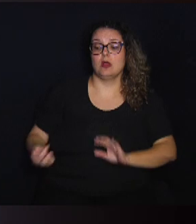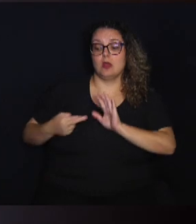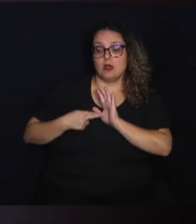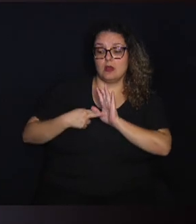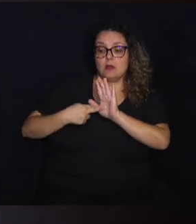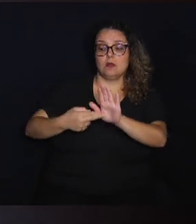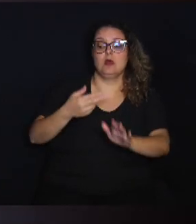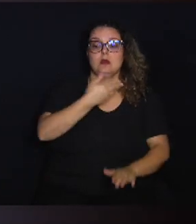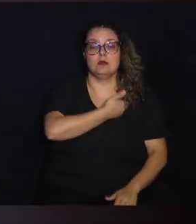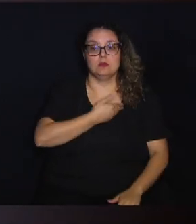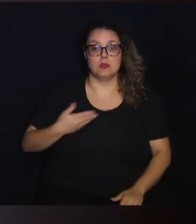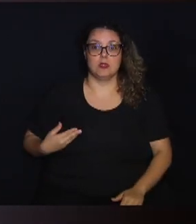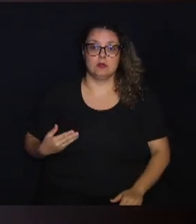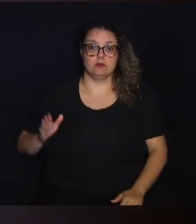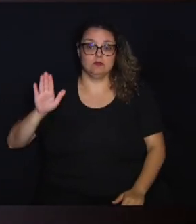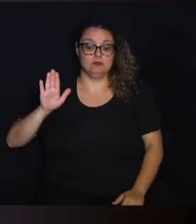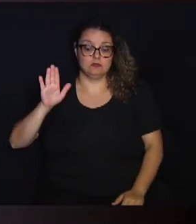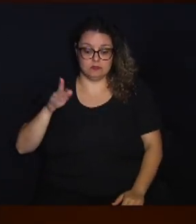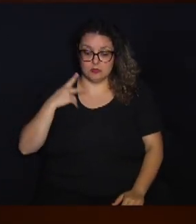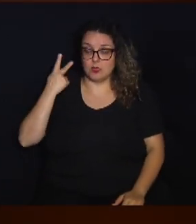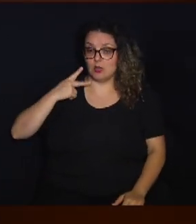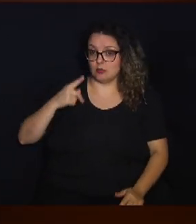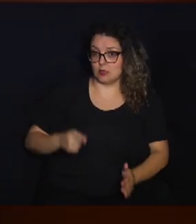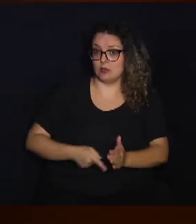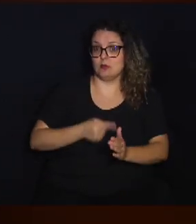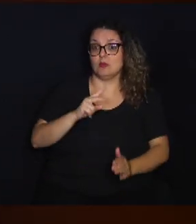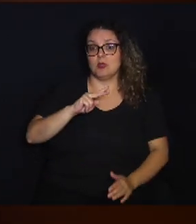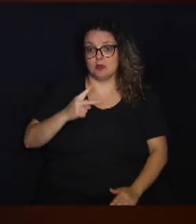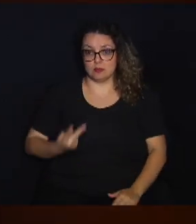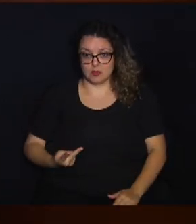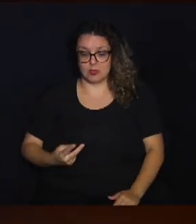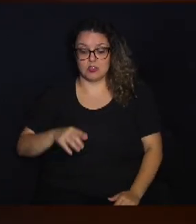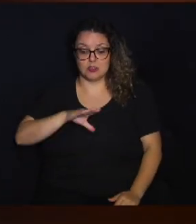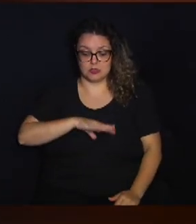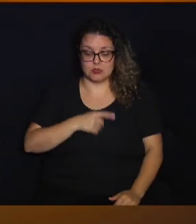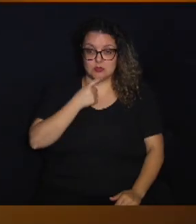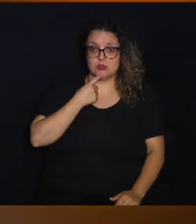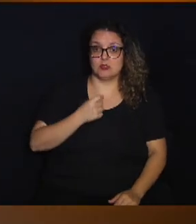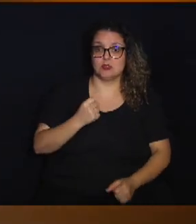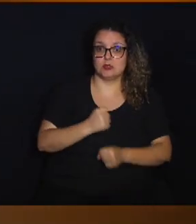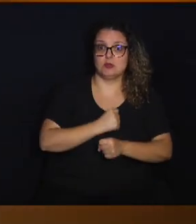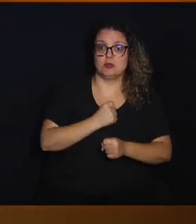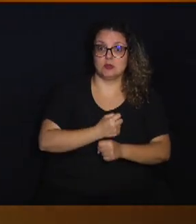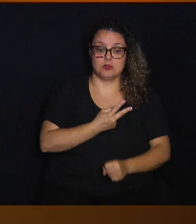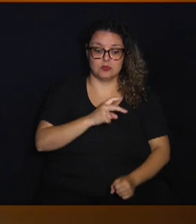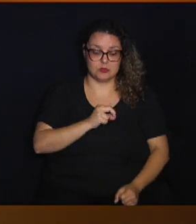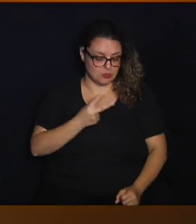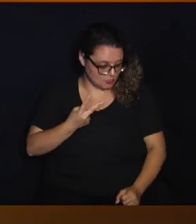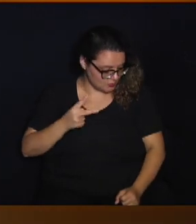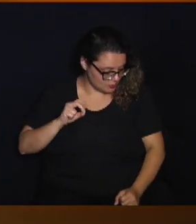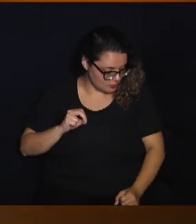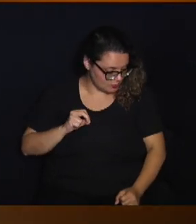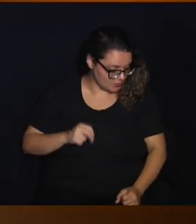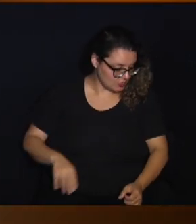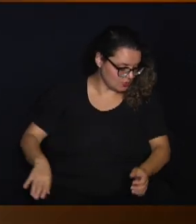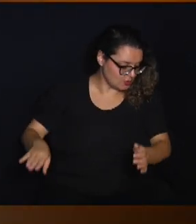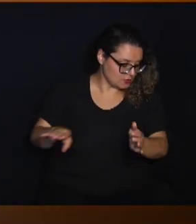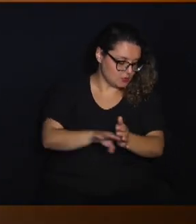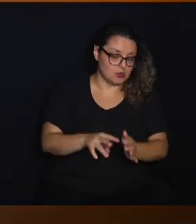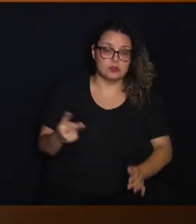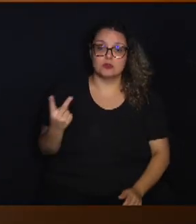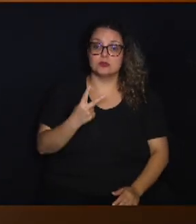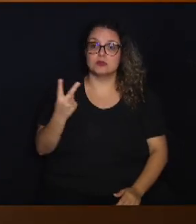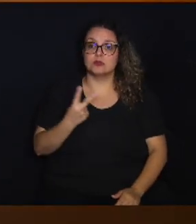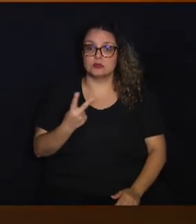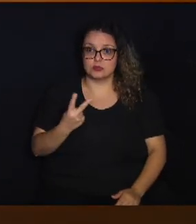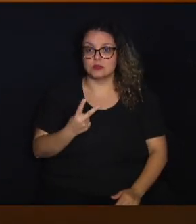se candidatou ao cargo de vereador pela primeira vez em Campinas no ano de 2020, chegando em segundo lugar na chapa